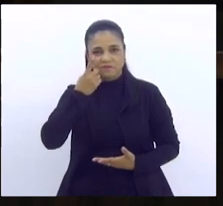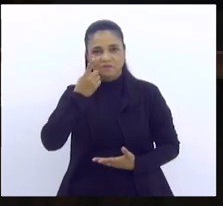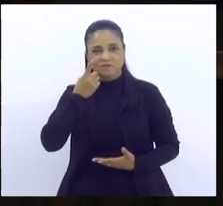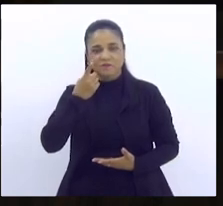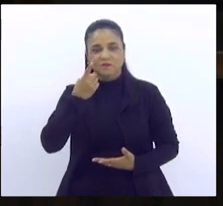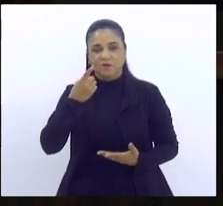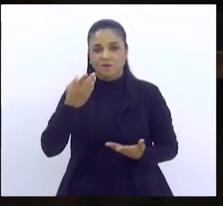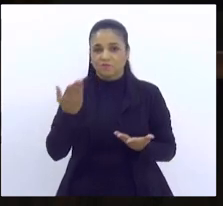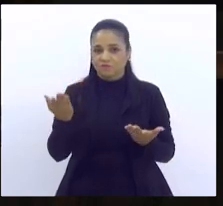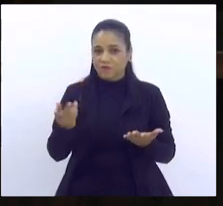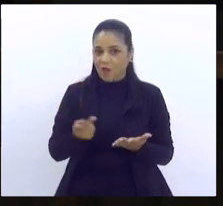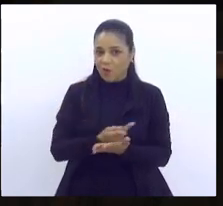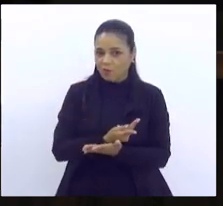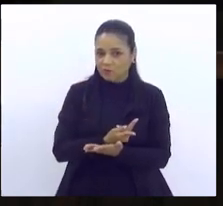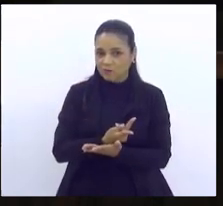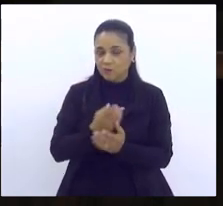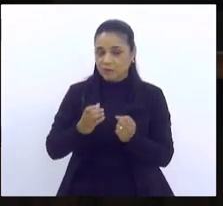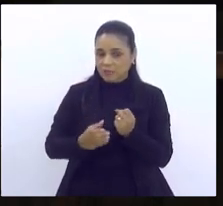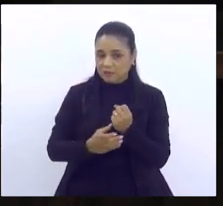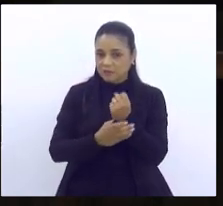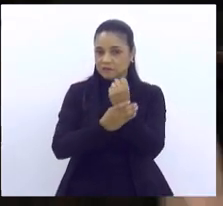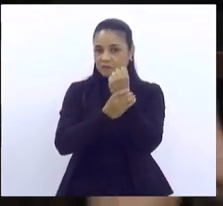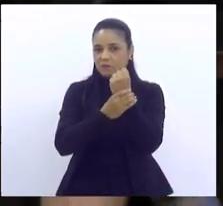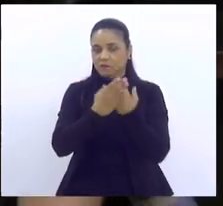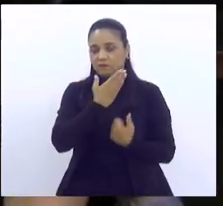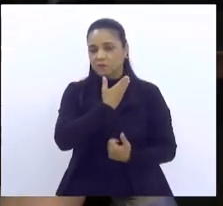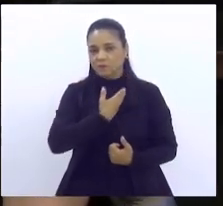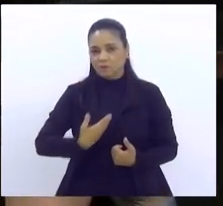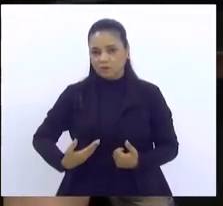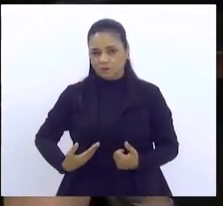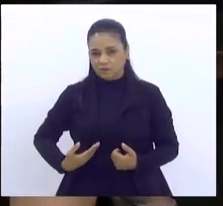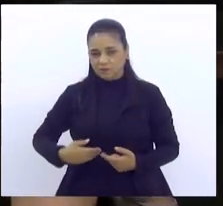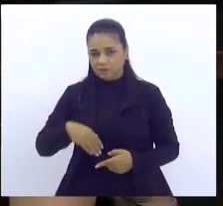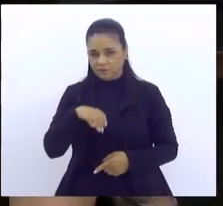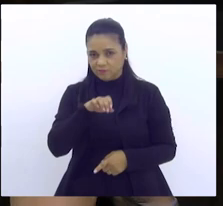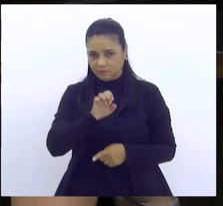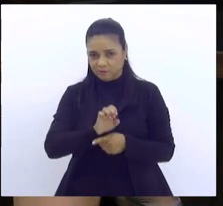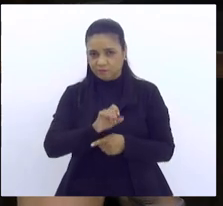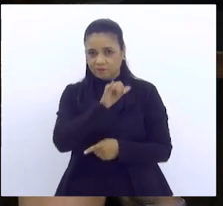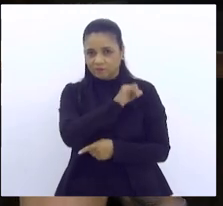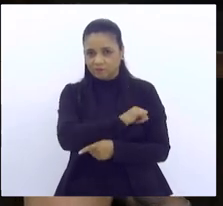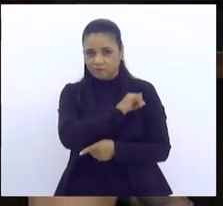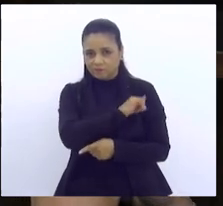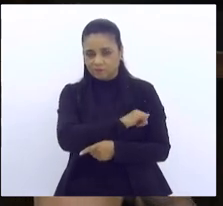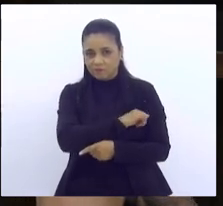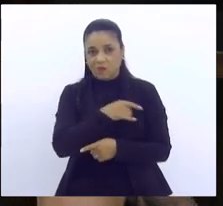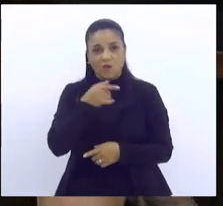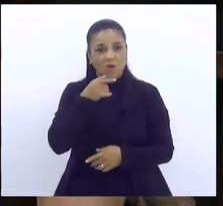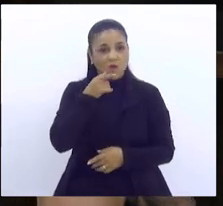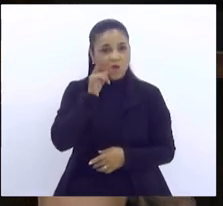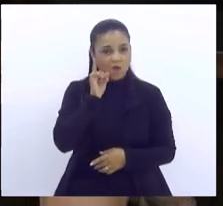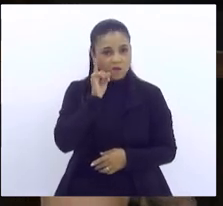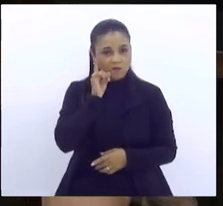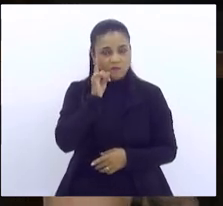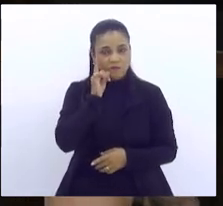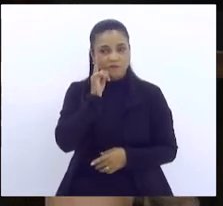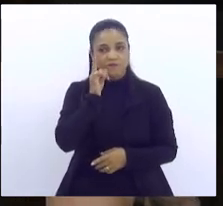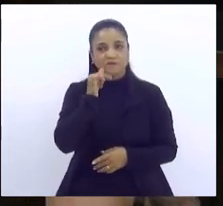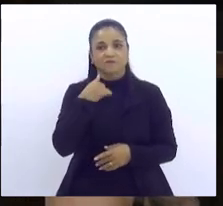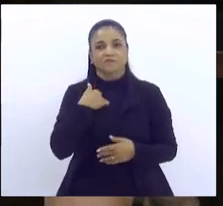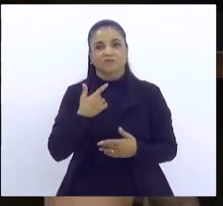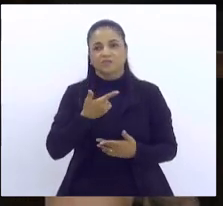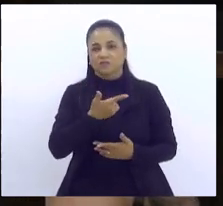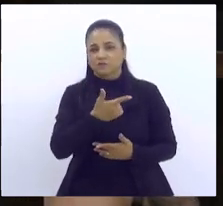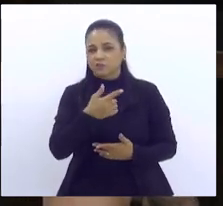últimos acontecimentos da segurança pública no nosso Estado e tendo em vista que desde ontem, a partir mais ou menos das